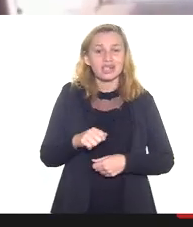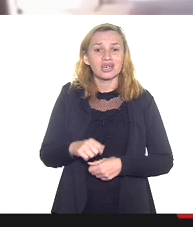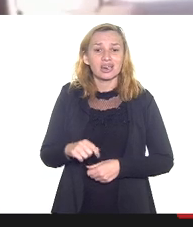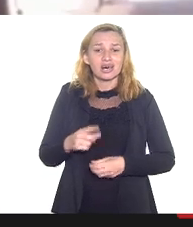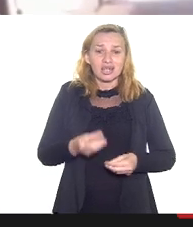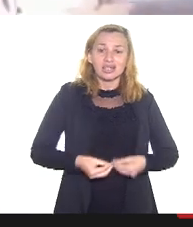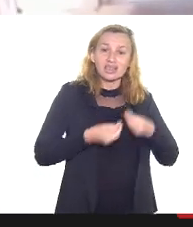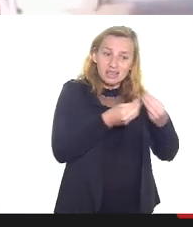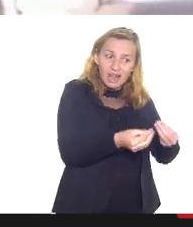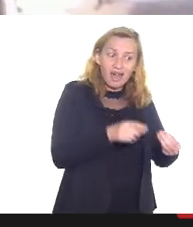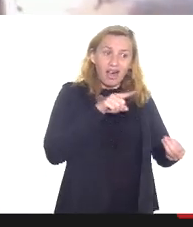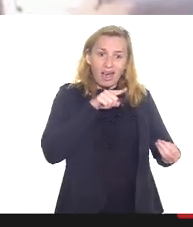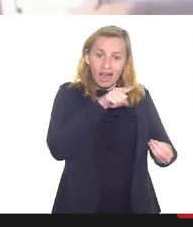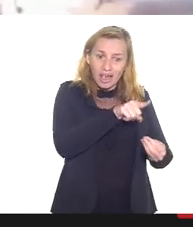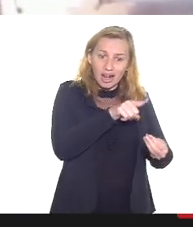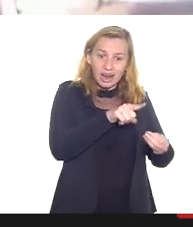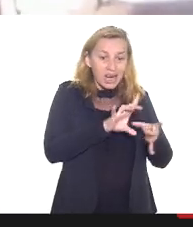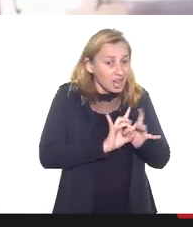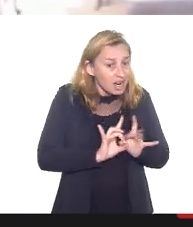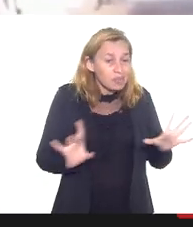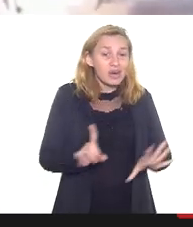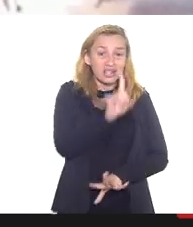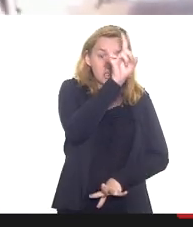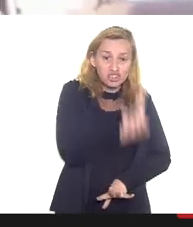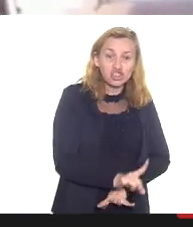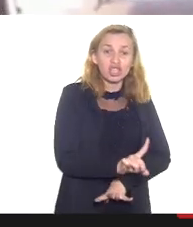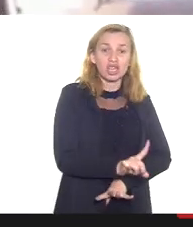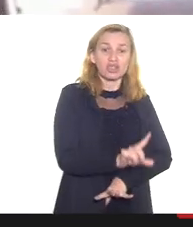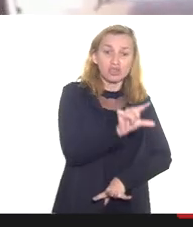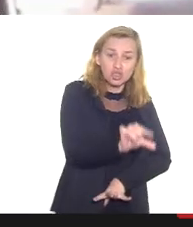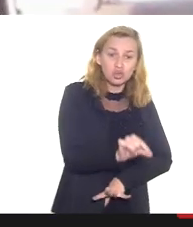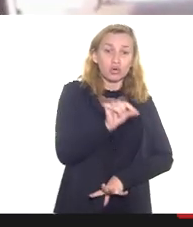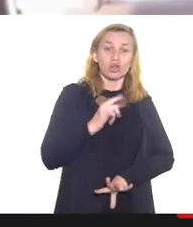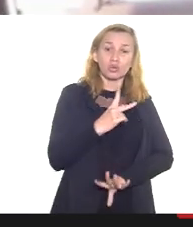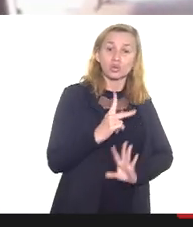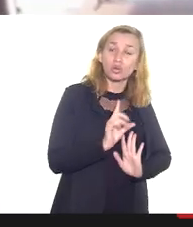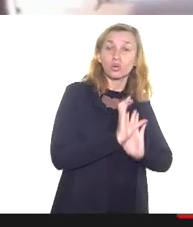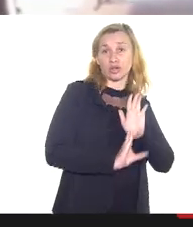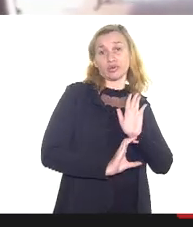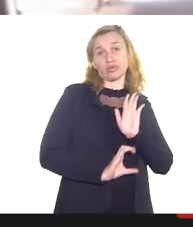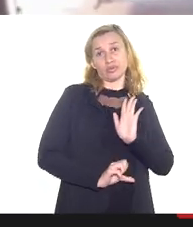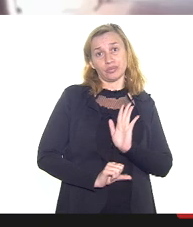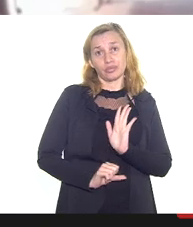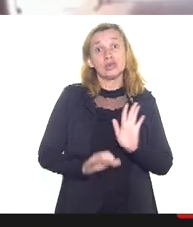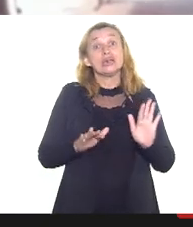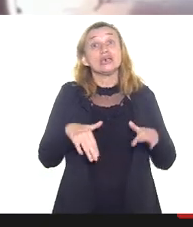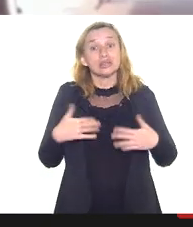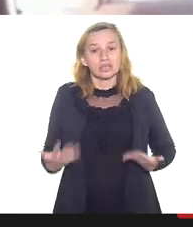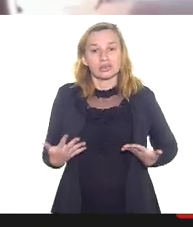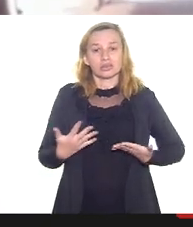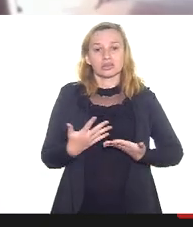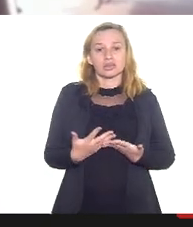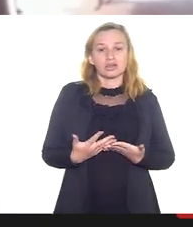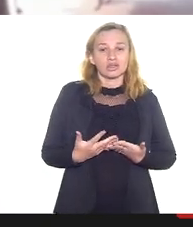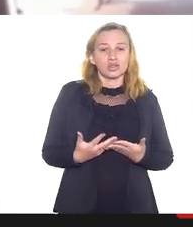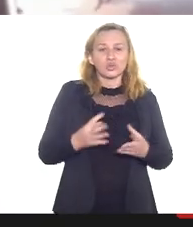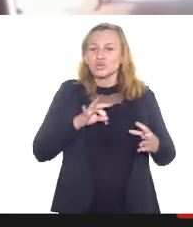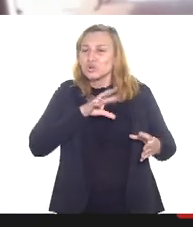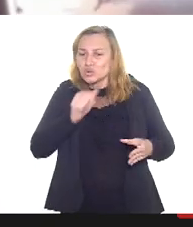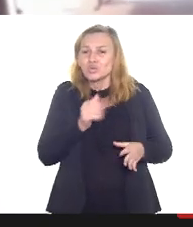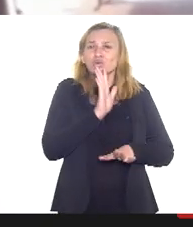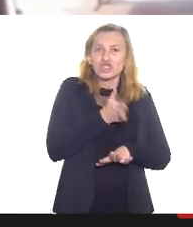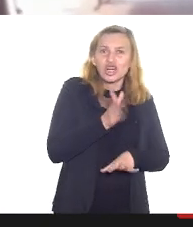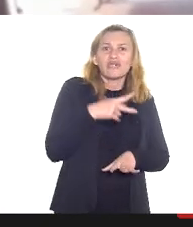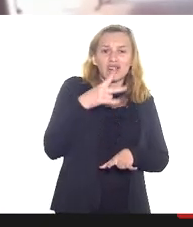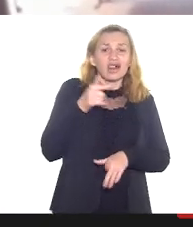ela o direito de definir o seu currículo. Portanto, para além de tudo que já foi